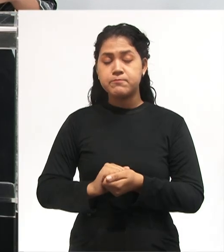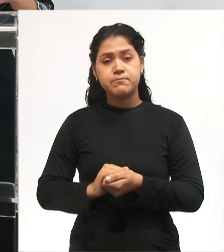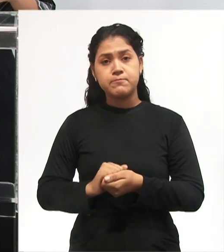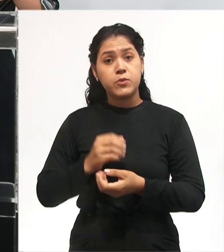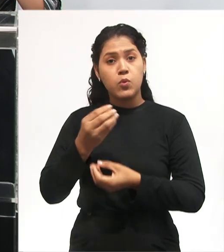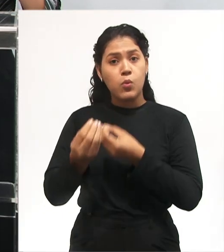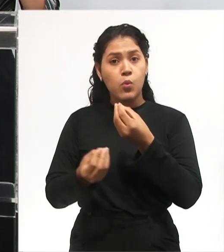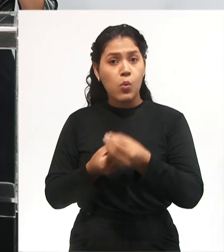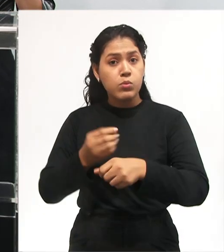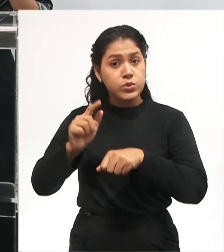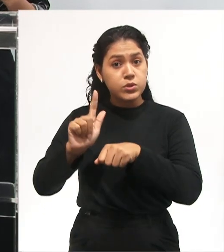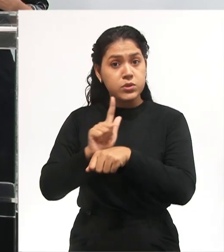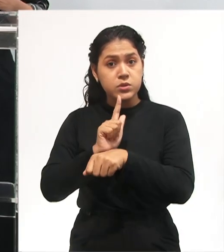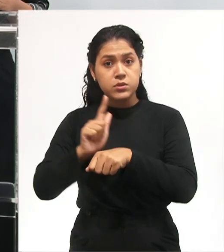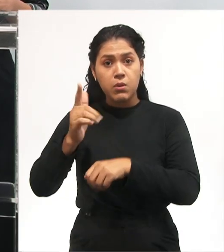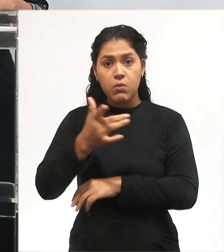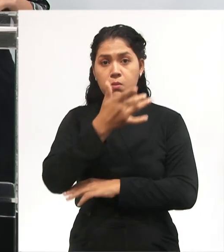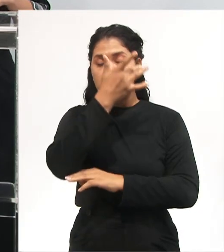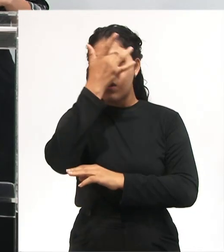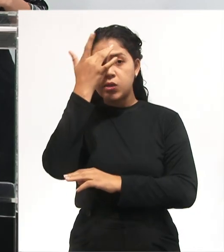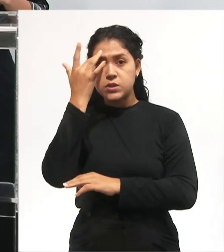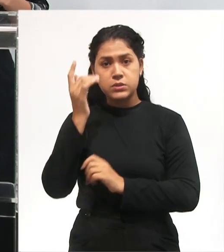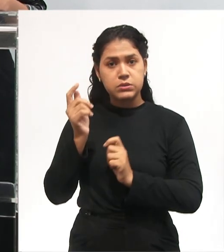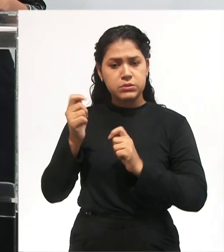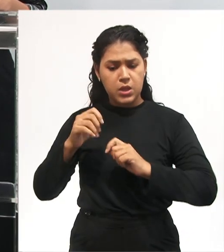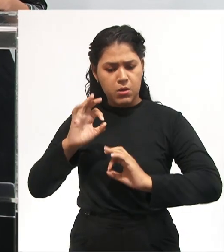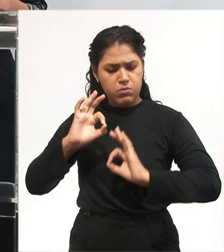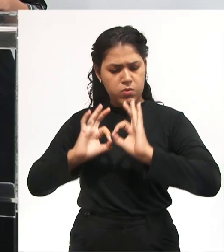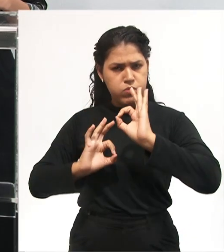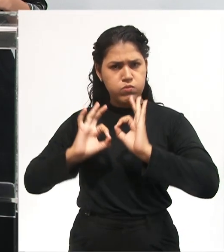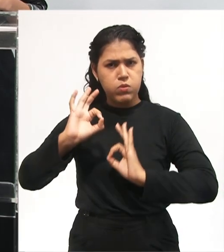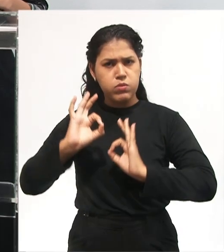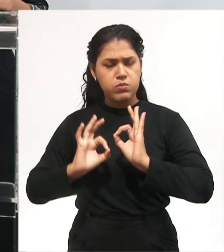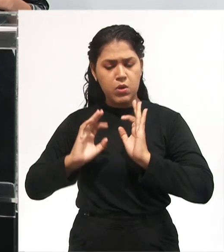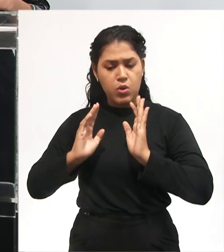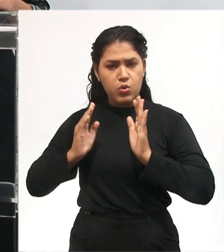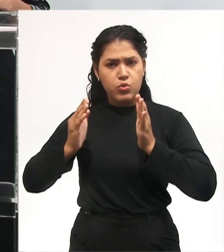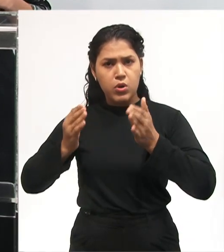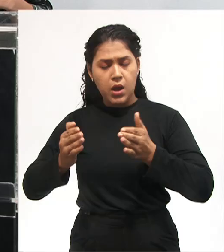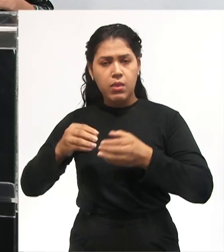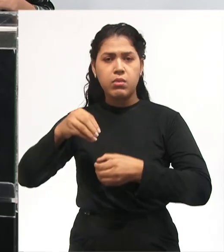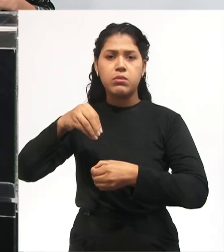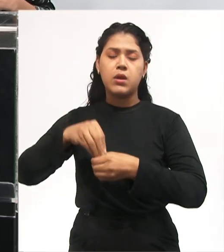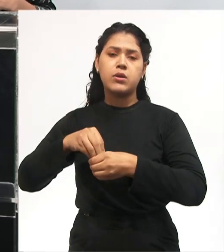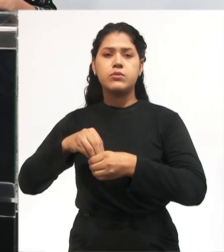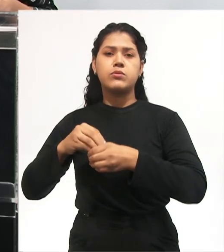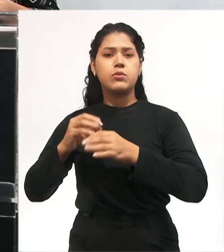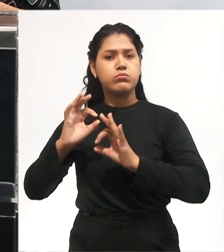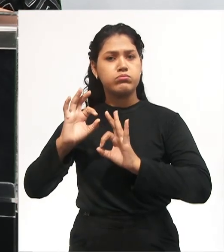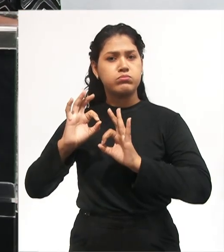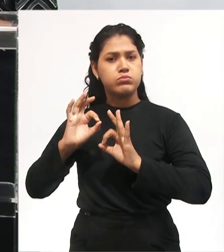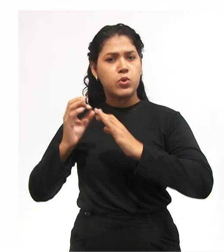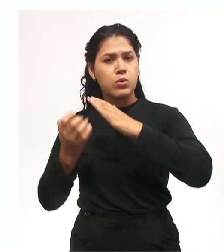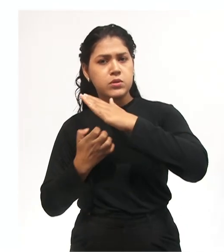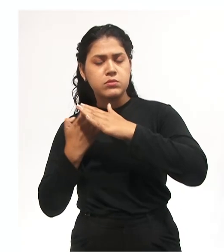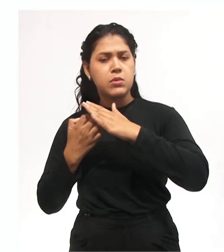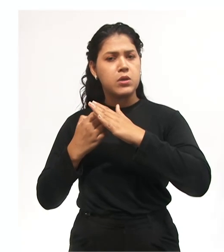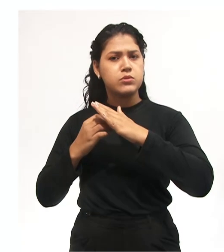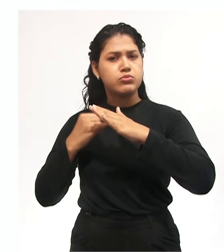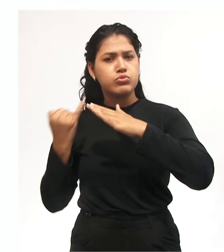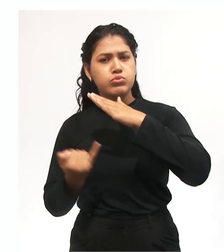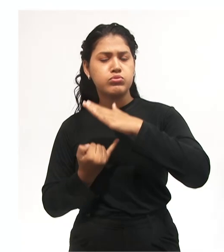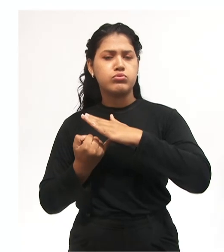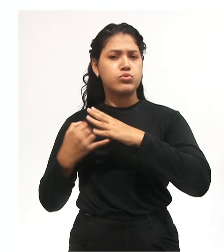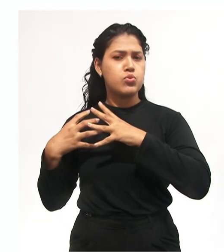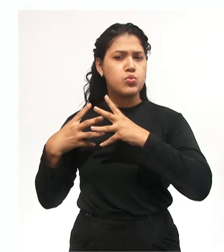vai se organizar e vai trabalhar nas organizações. Vamos conhecer, então, o processo